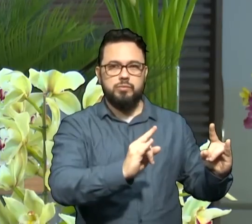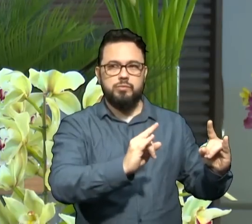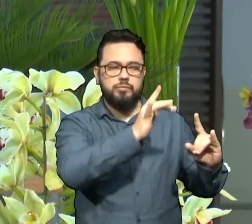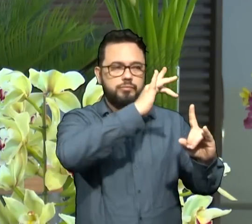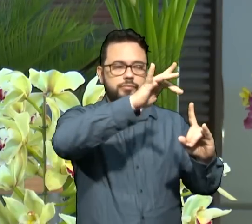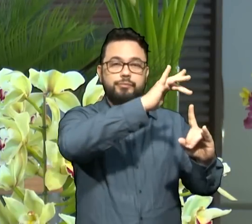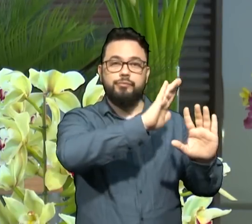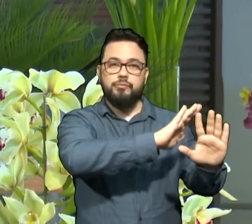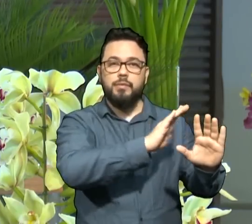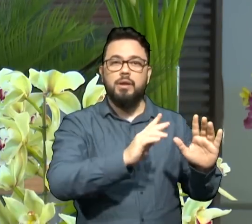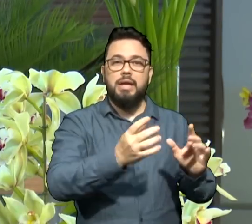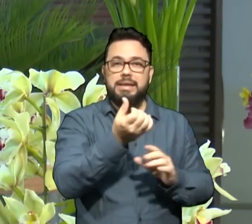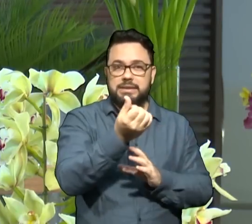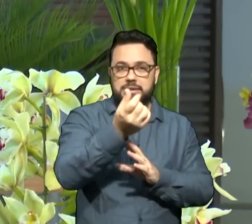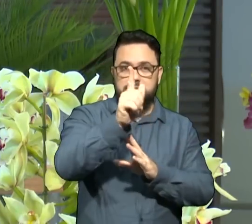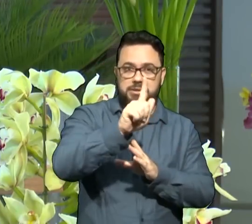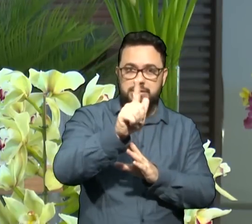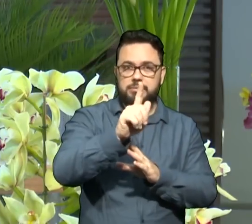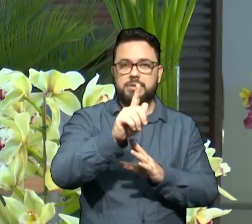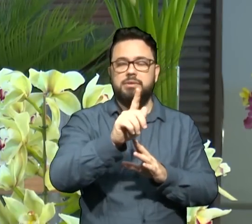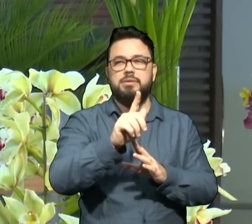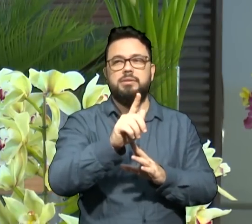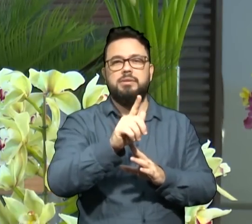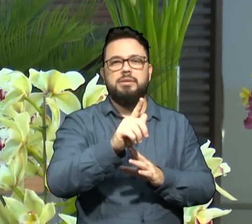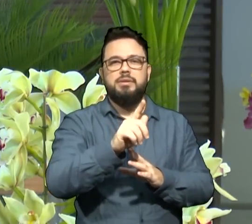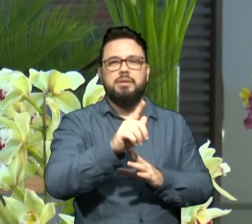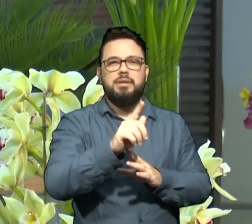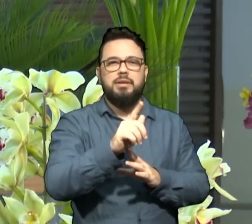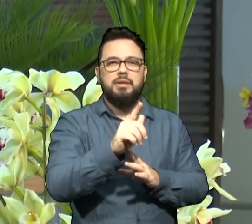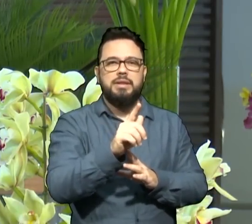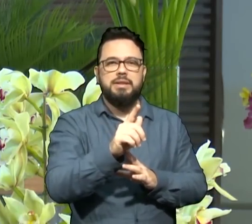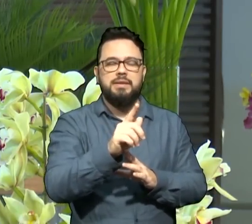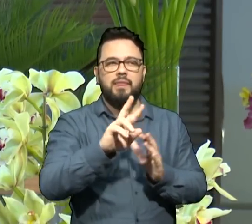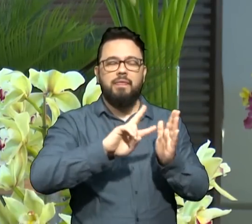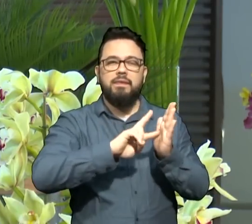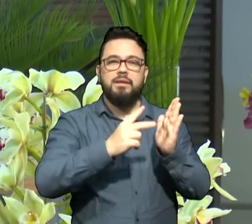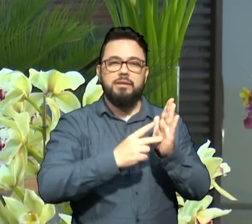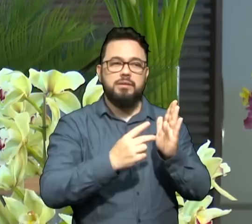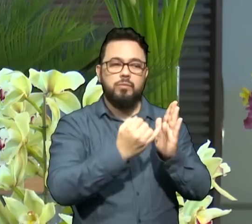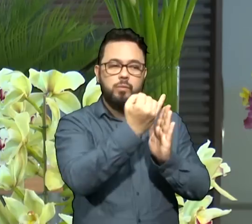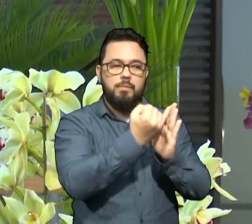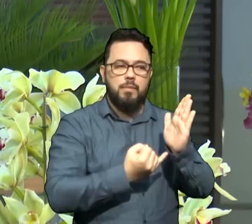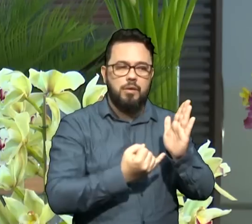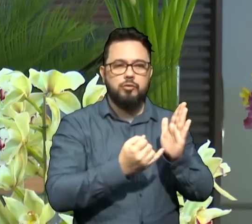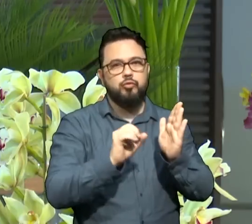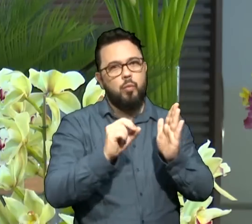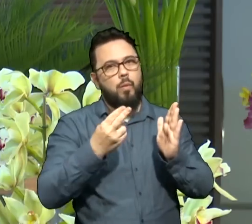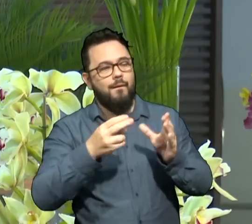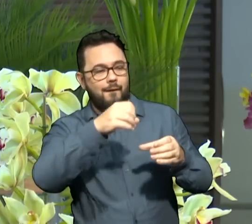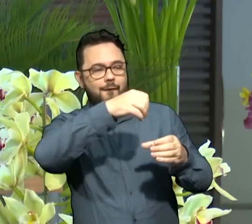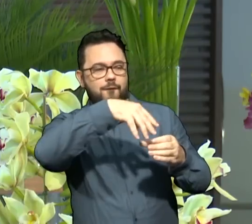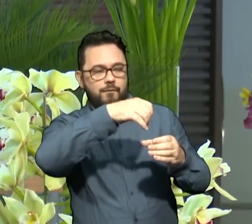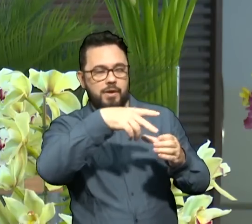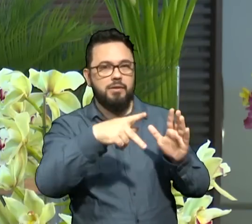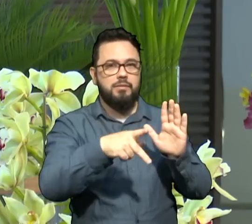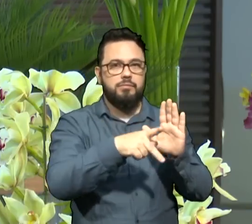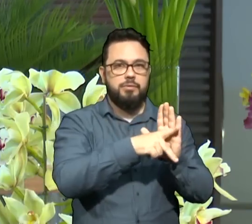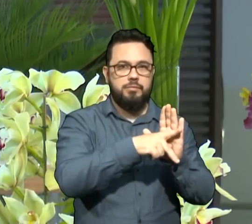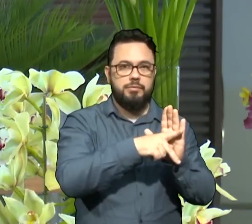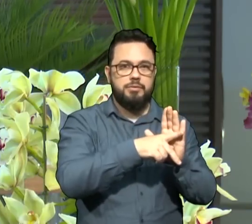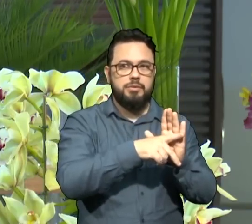essas 6 G são esses 6 G são a oferta ao Senhor todo aquele que for incluído na